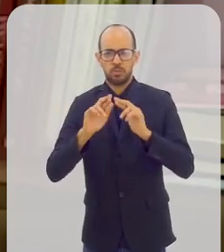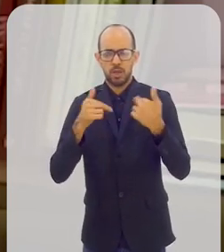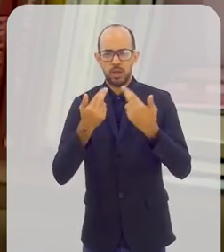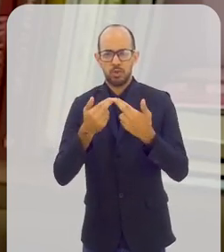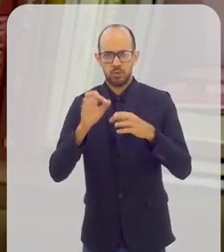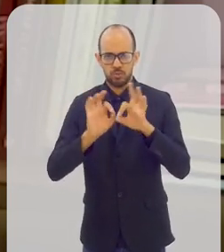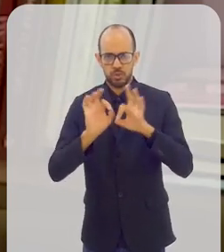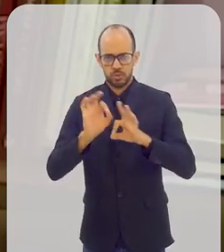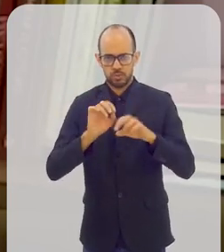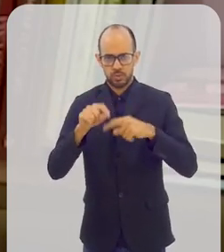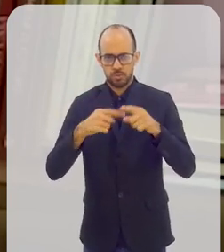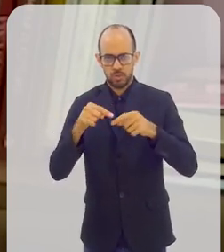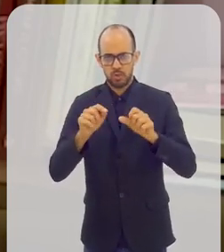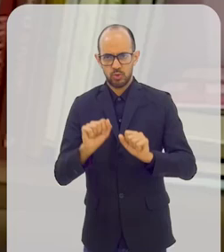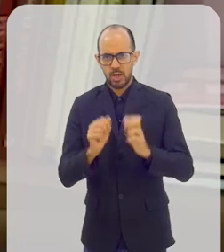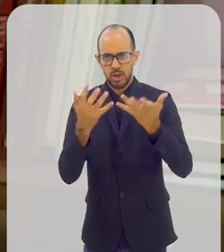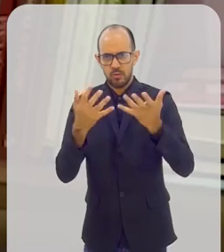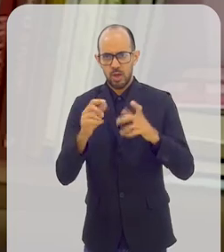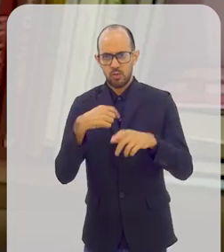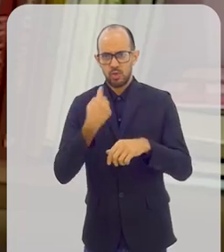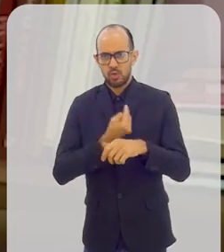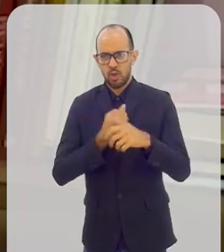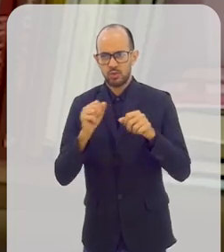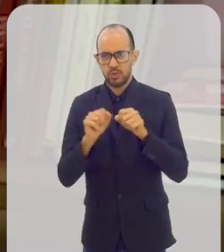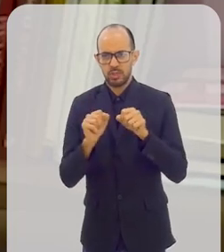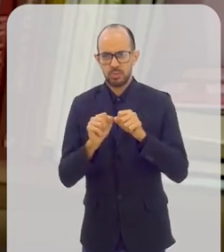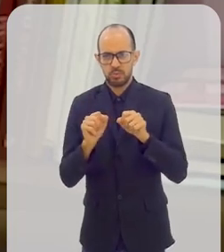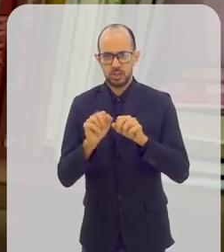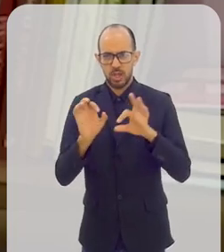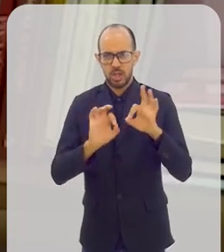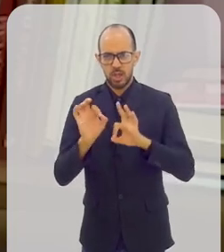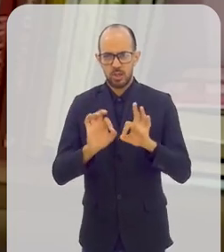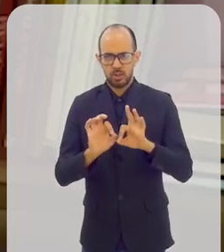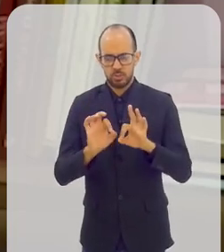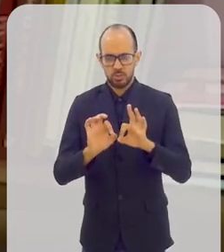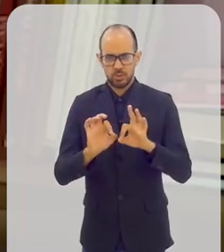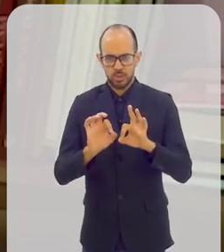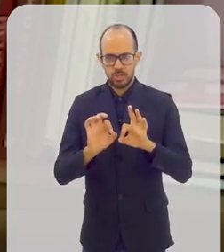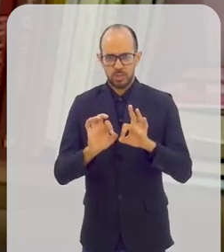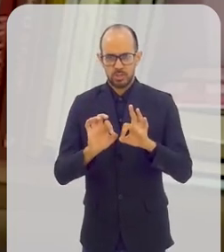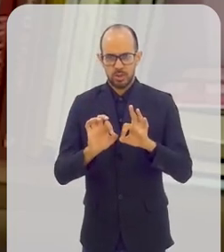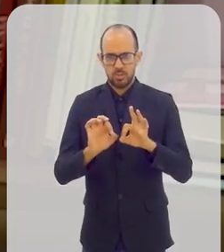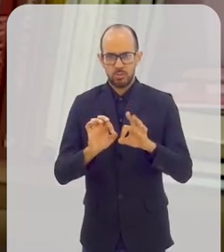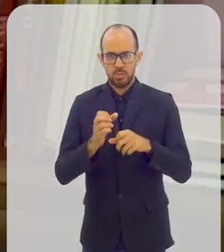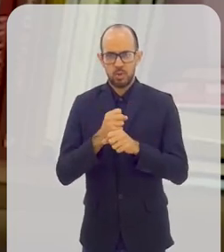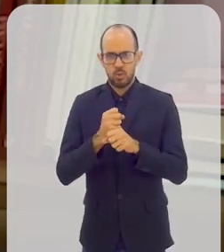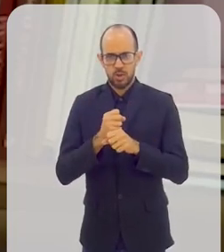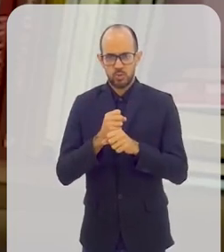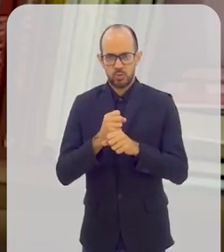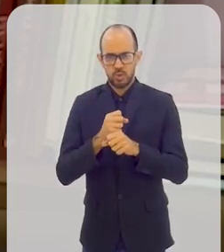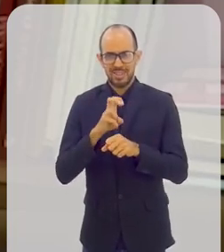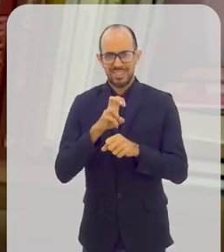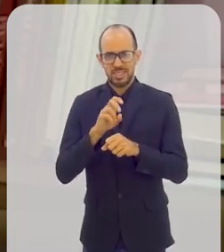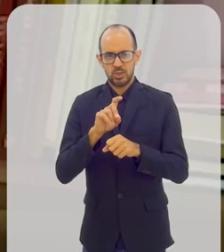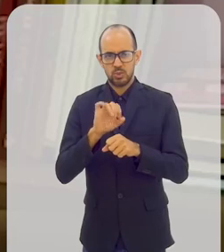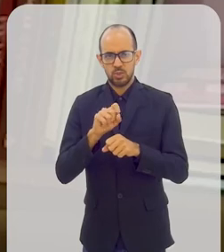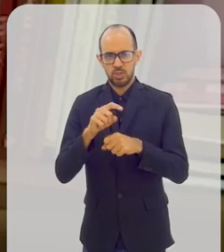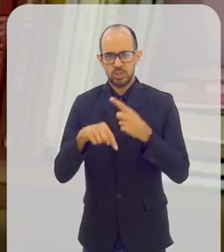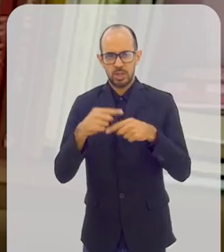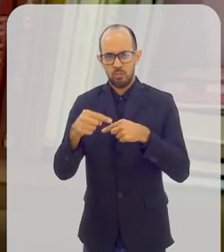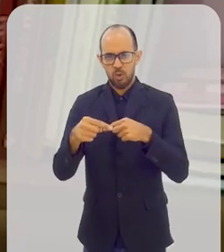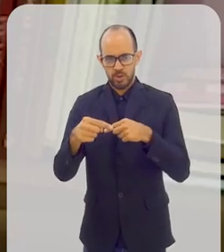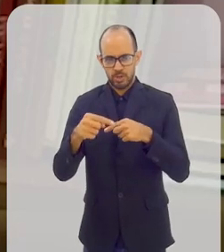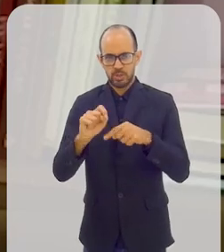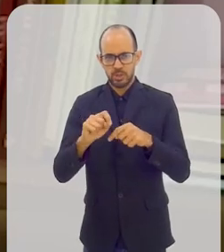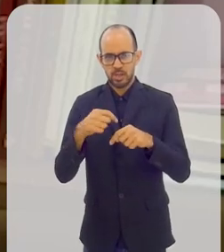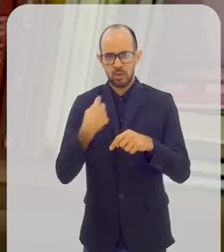de planejamento logo depois do carnaval. E a gente fez essa reunião e planejamos o ano todo. 5 dias depois, 10 dias